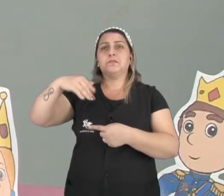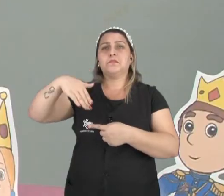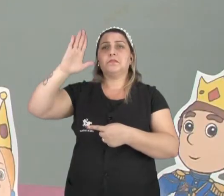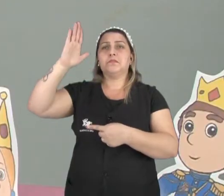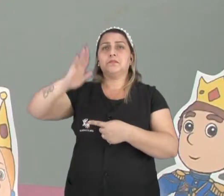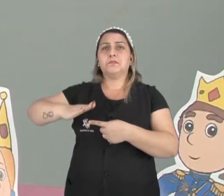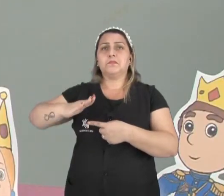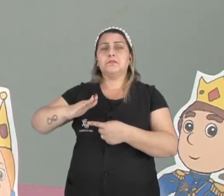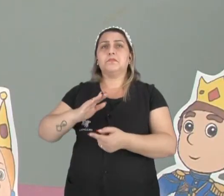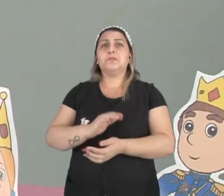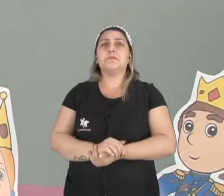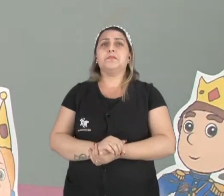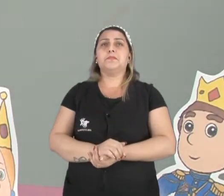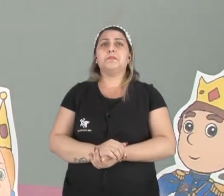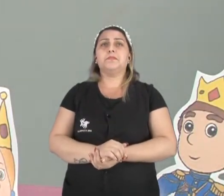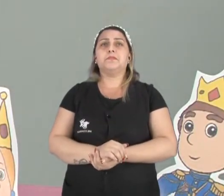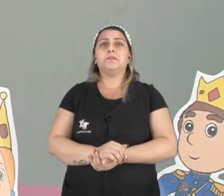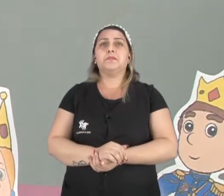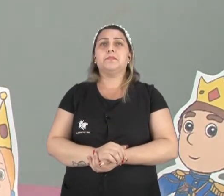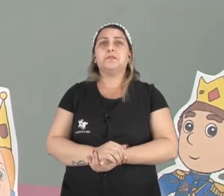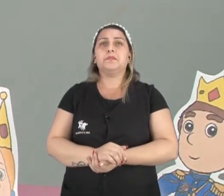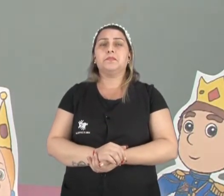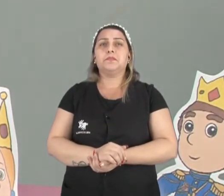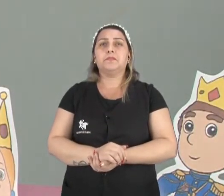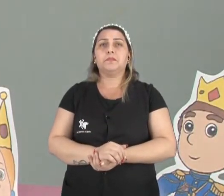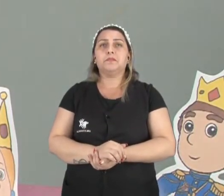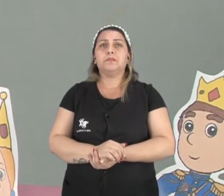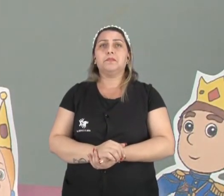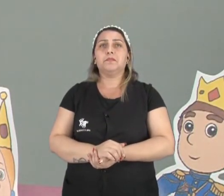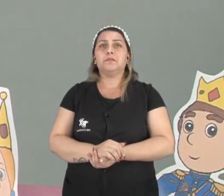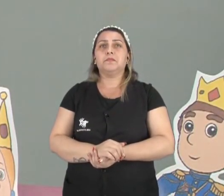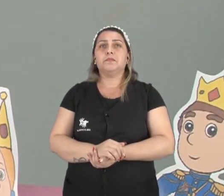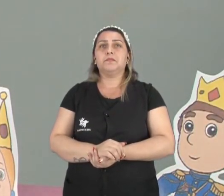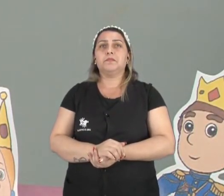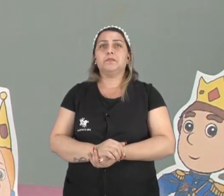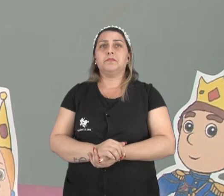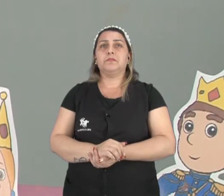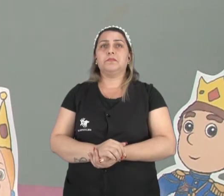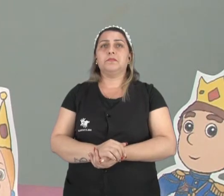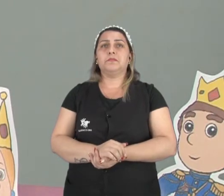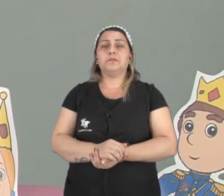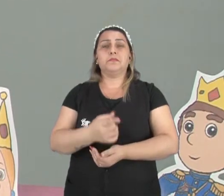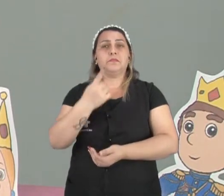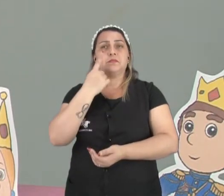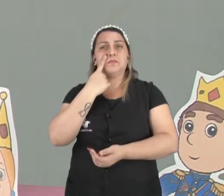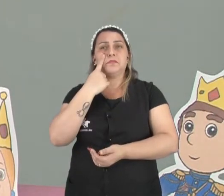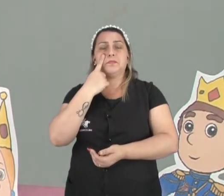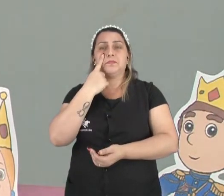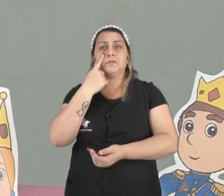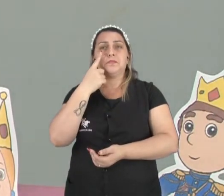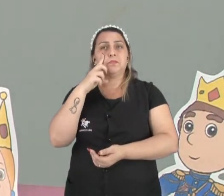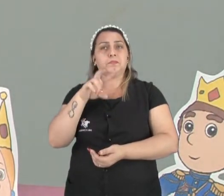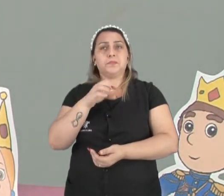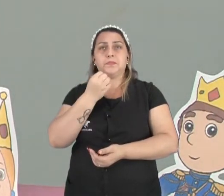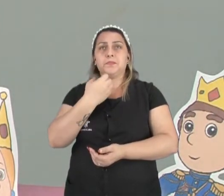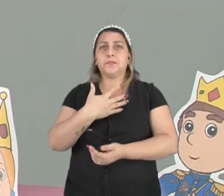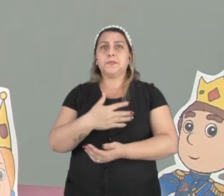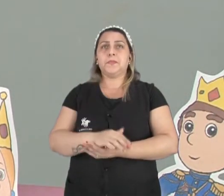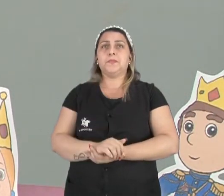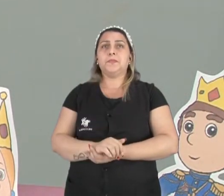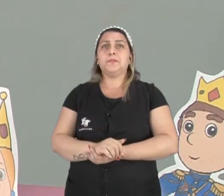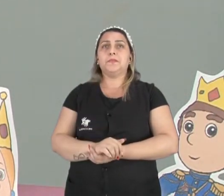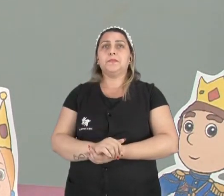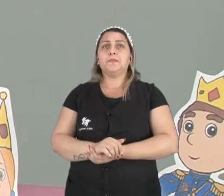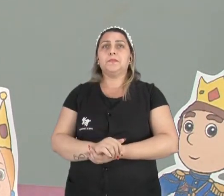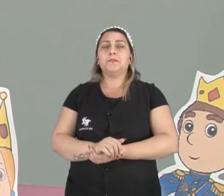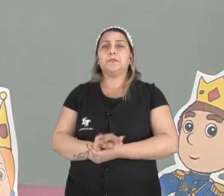menos? Vamos conferir? Vou colocar assim deitadinho, para que vocês observem bem. Então, aqui, ó,